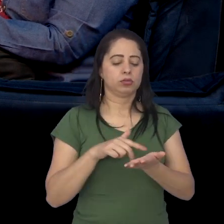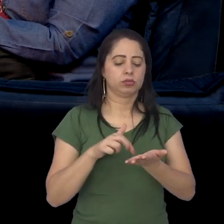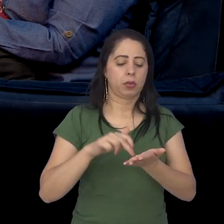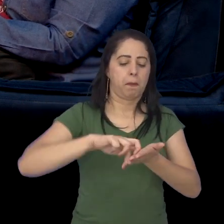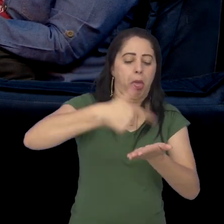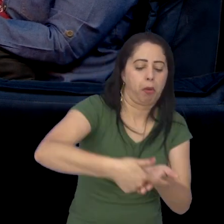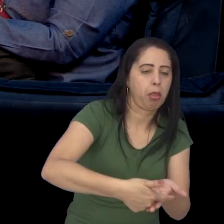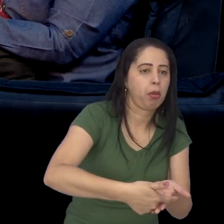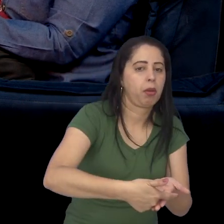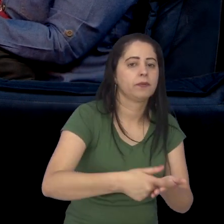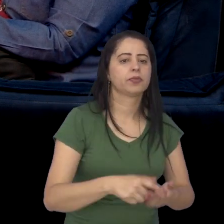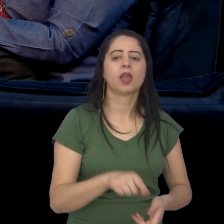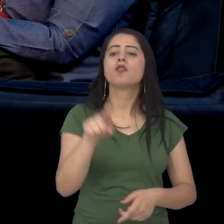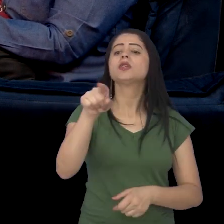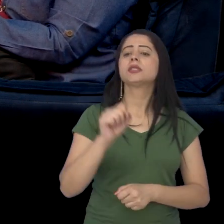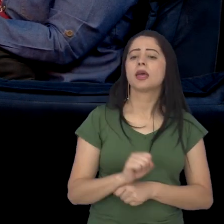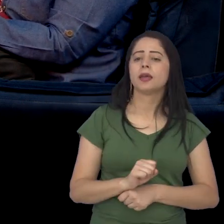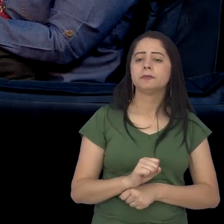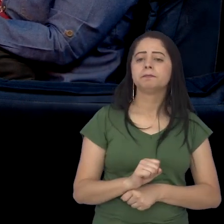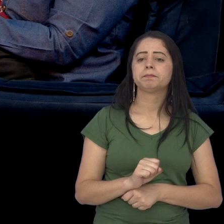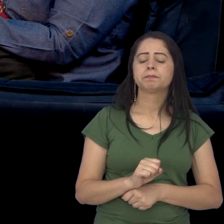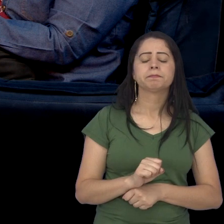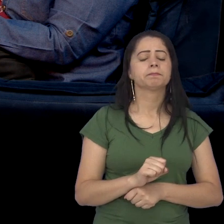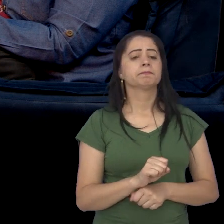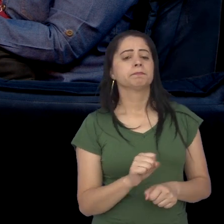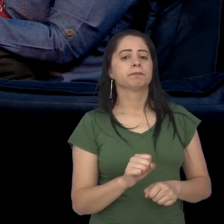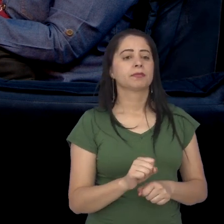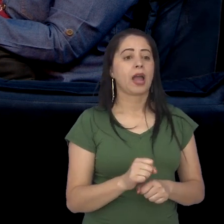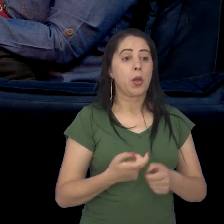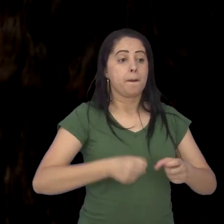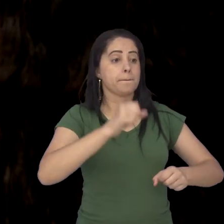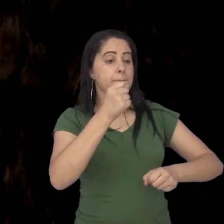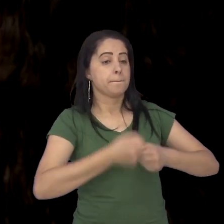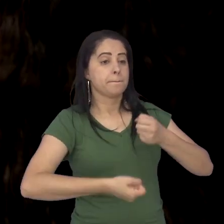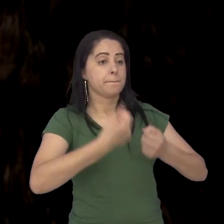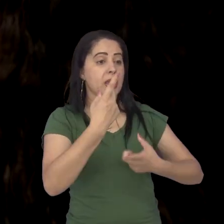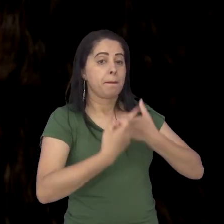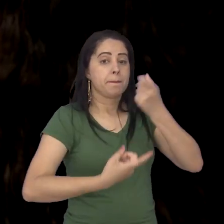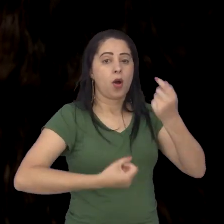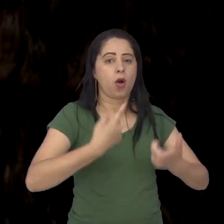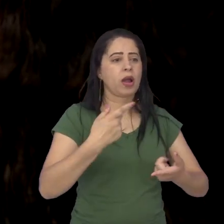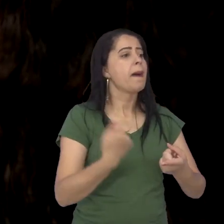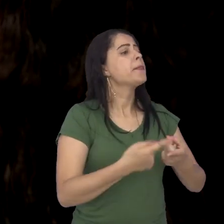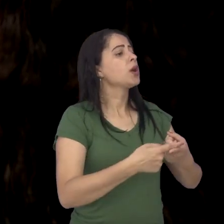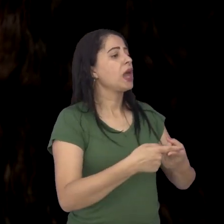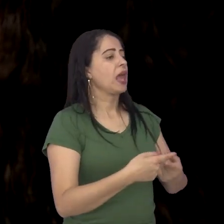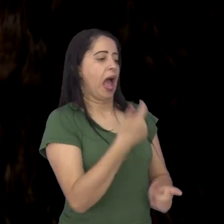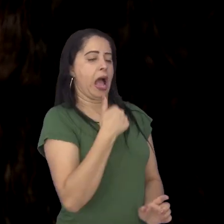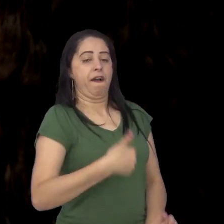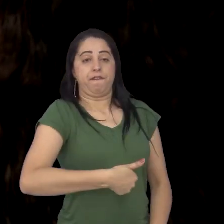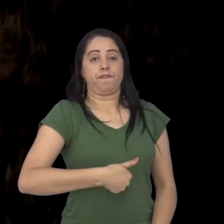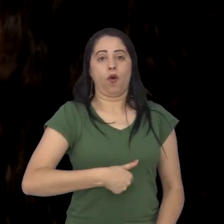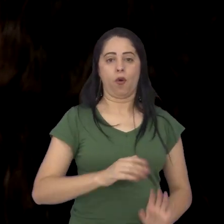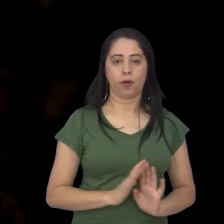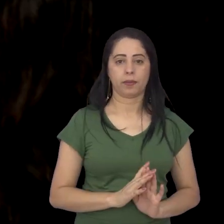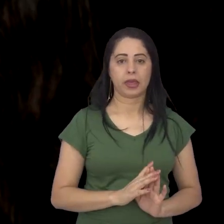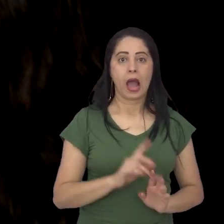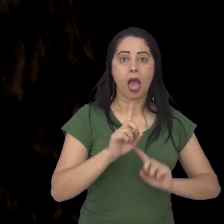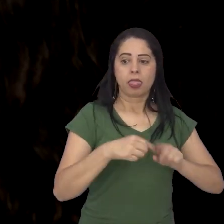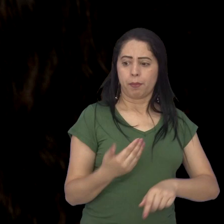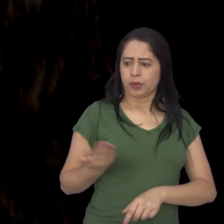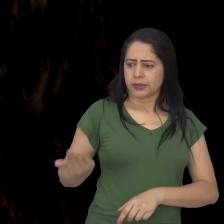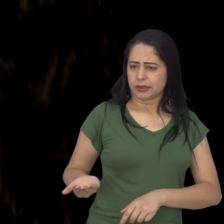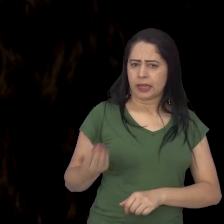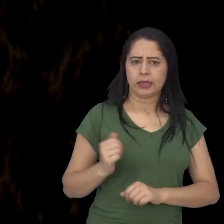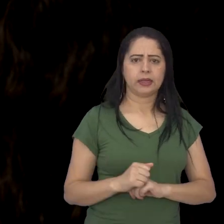na pedra. Aí o próximo aluno, o que você trouxe? Eu trouxe pipoca. Por quê? Porque eu estava com fome. Aí chegou